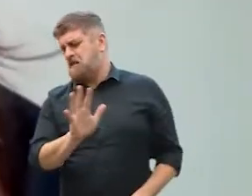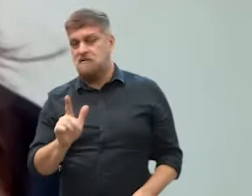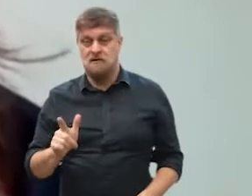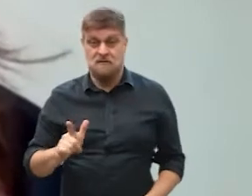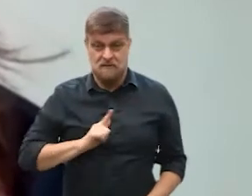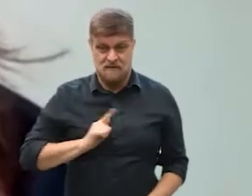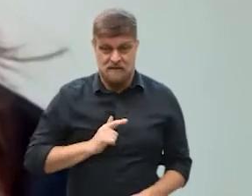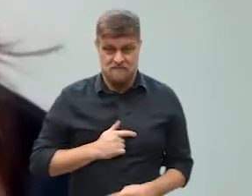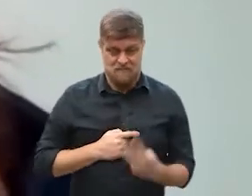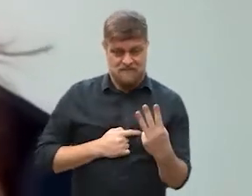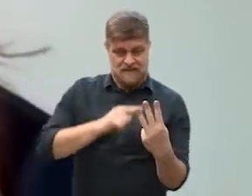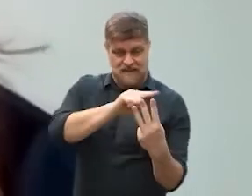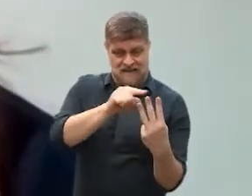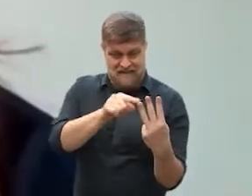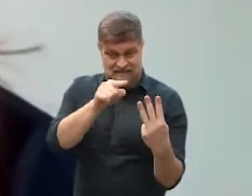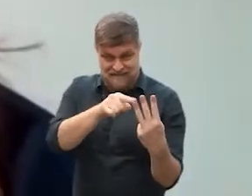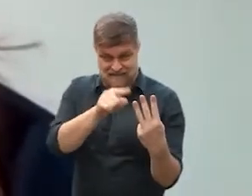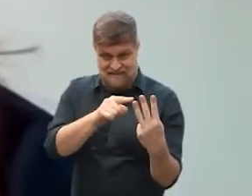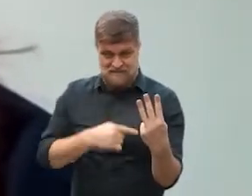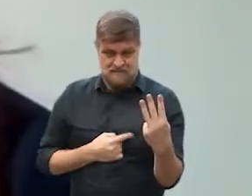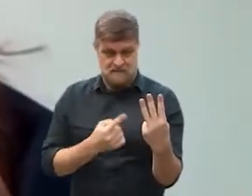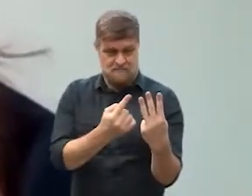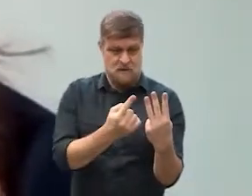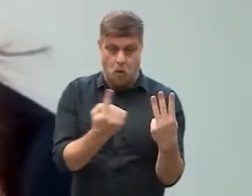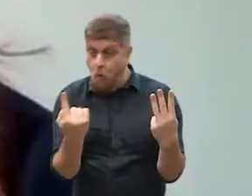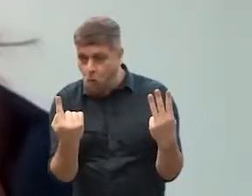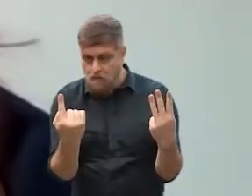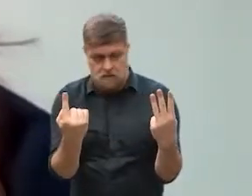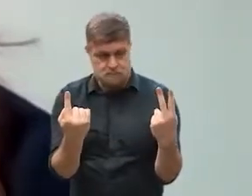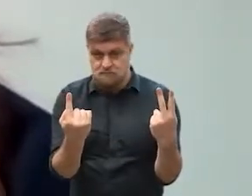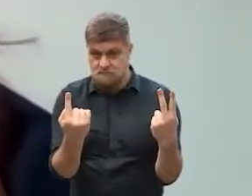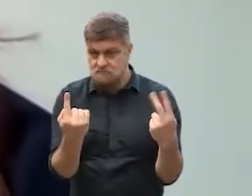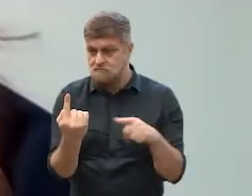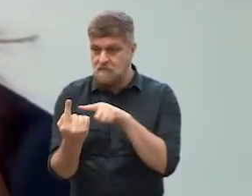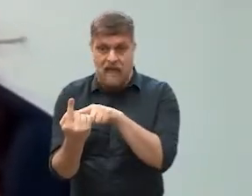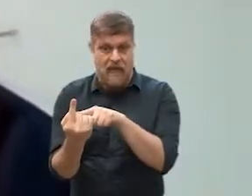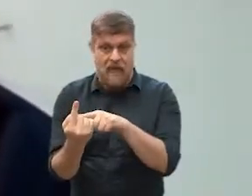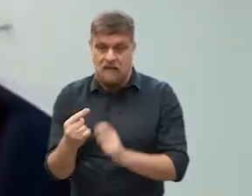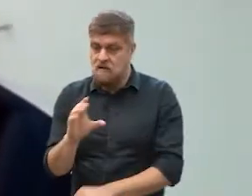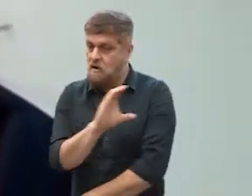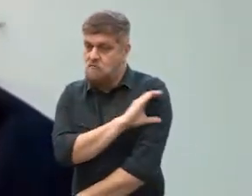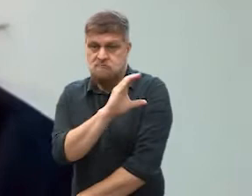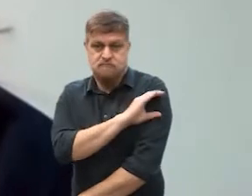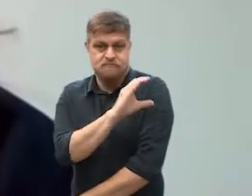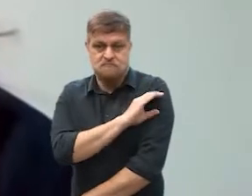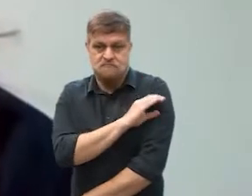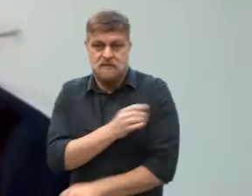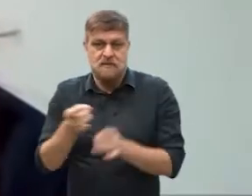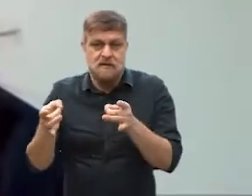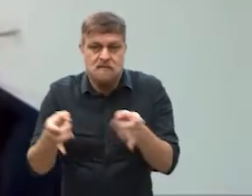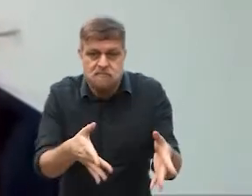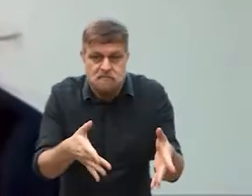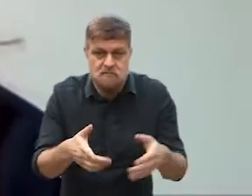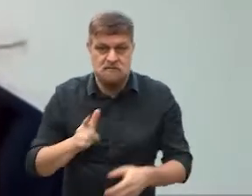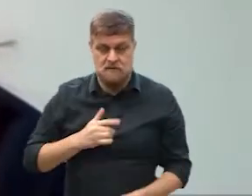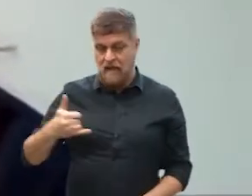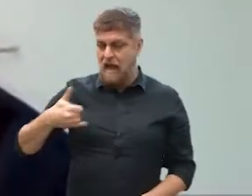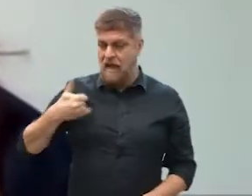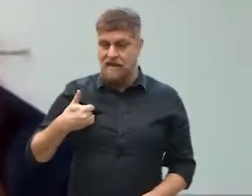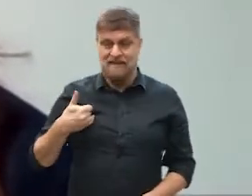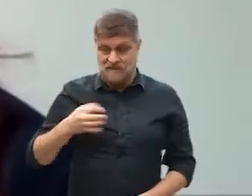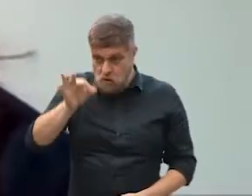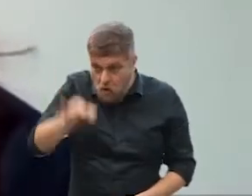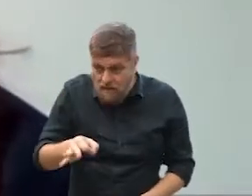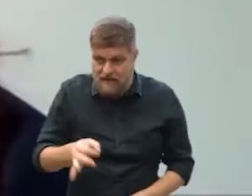que uma a cada três pessoas com 19 anos não tinha completado o ensino médio, ou seja, era uma idade para ter se completado o ensino médio.